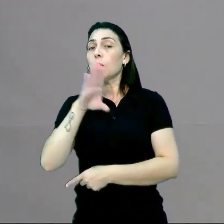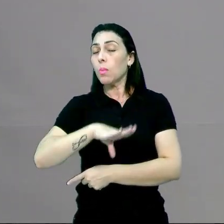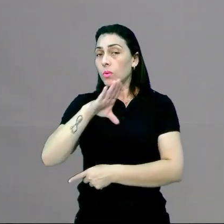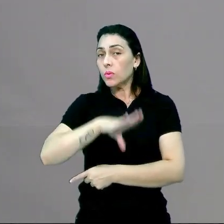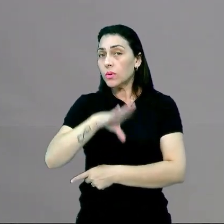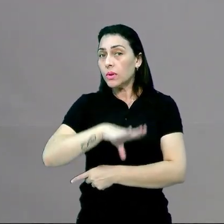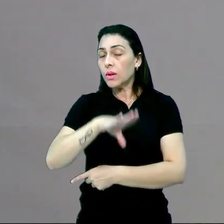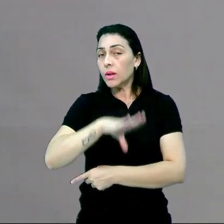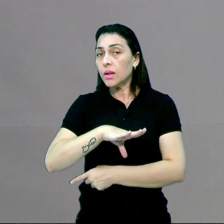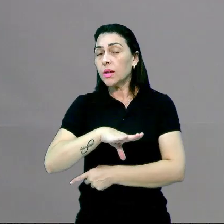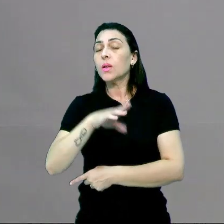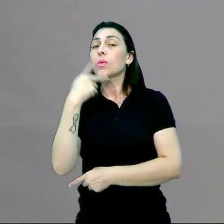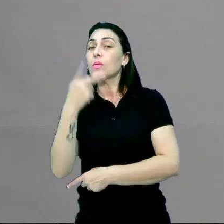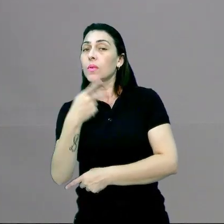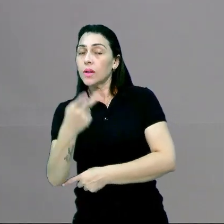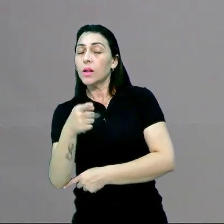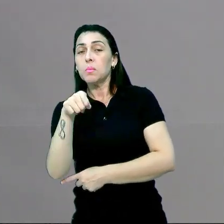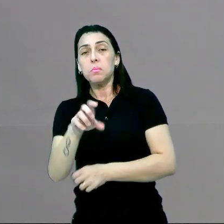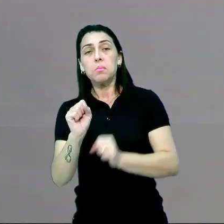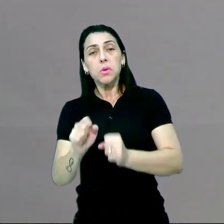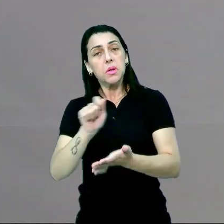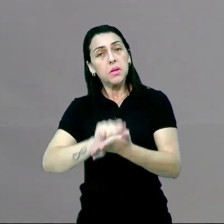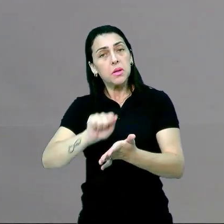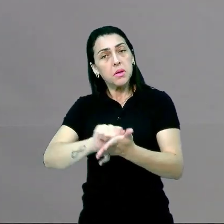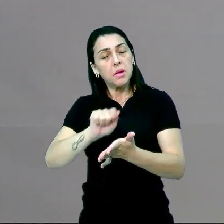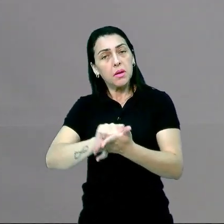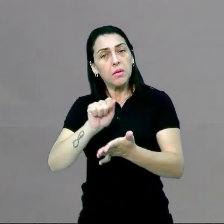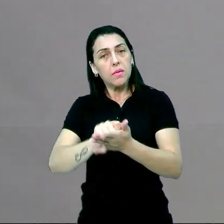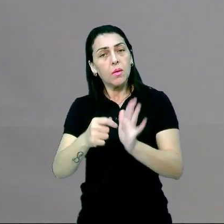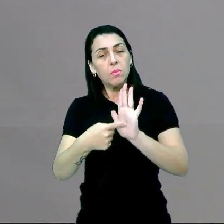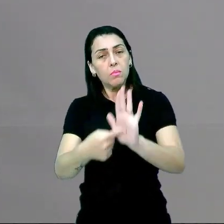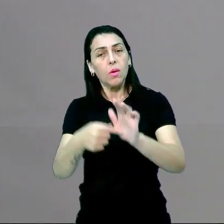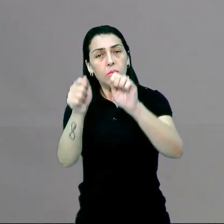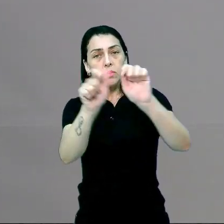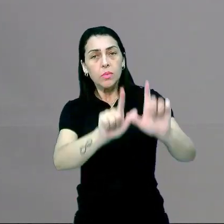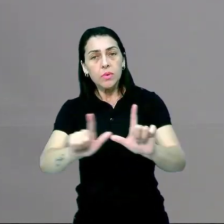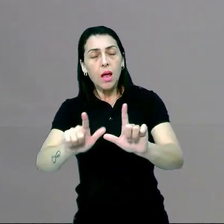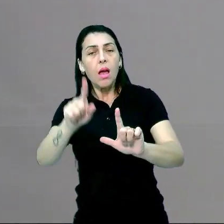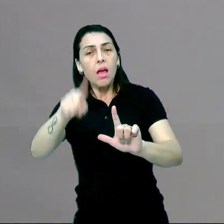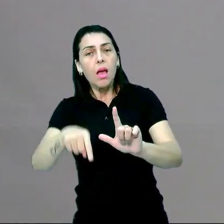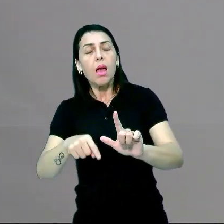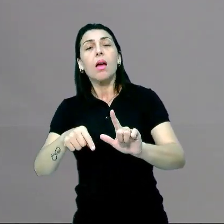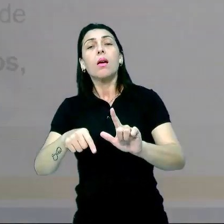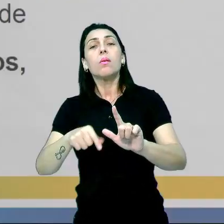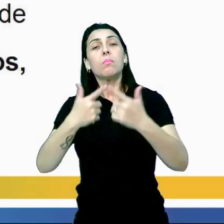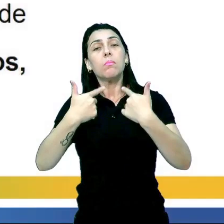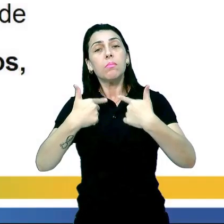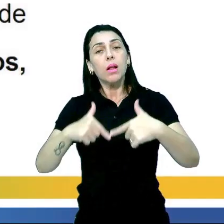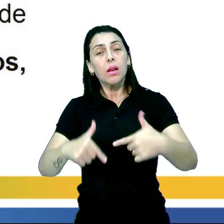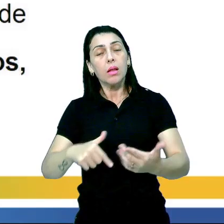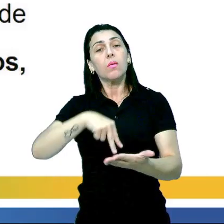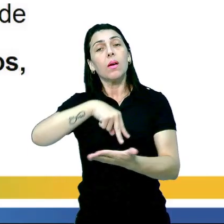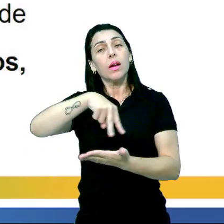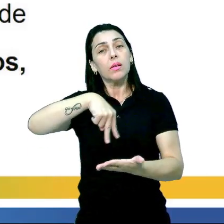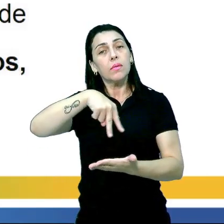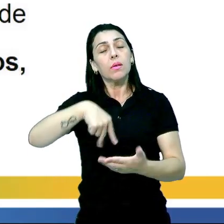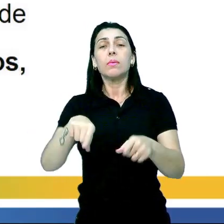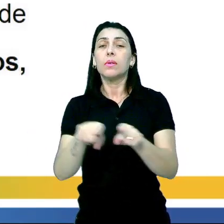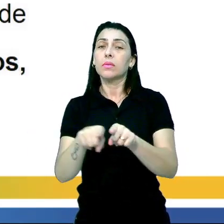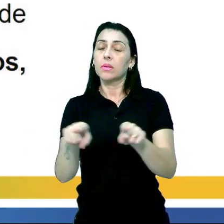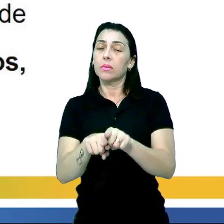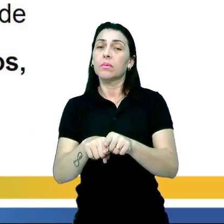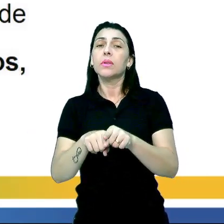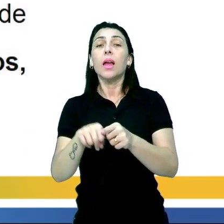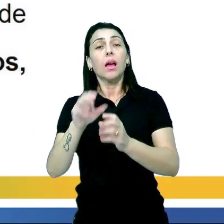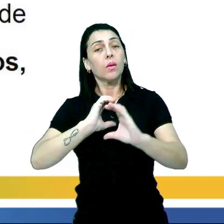portuguesa. E aí eu estou falando. Eu poderia escrever. Quando eu mostro o meu slide, é uma linguagem verbal também. E aí eu disse assim, nesse